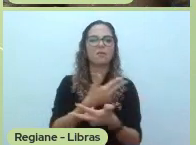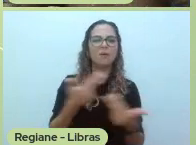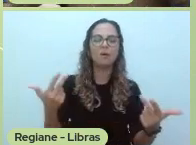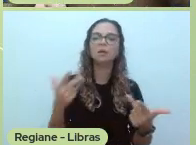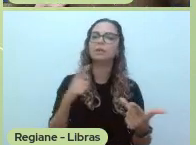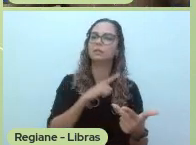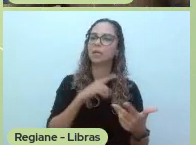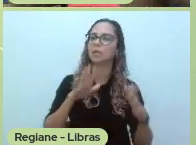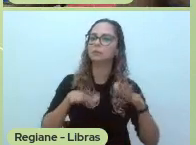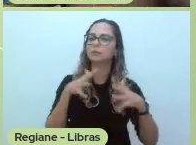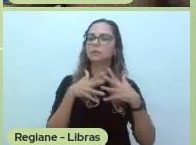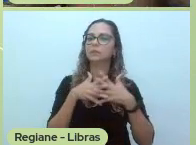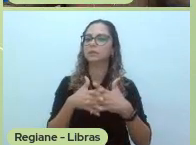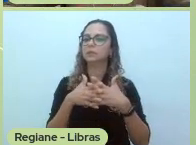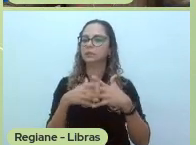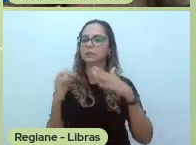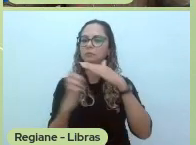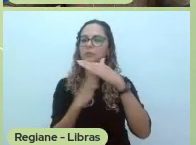com isso?